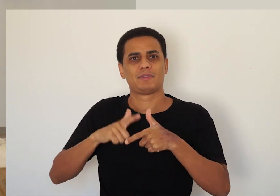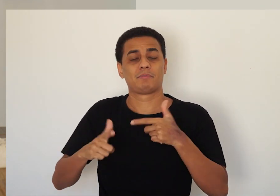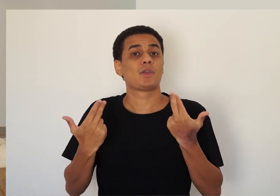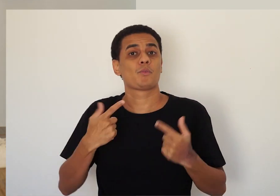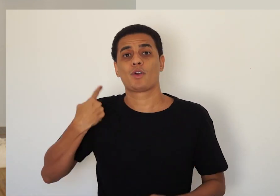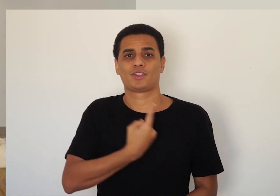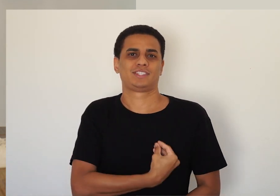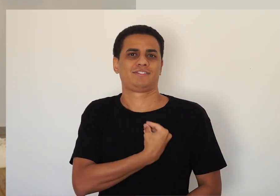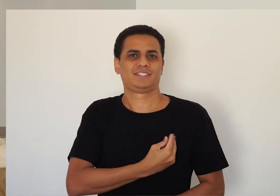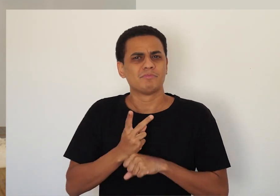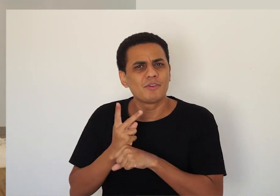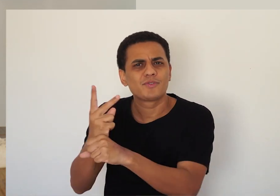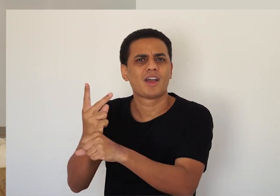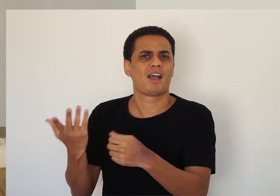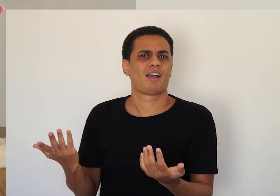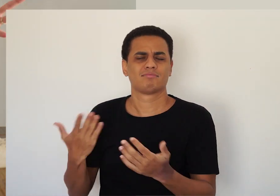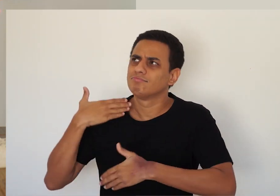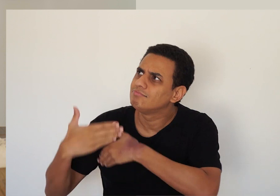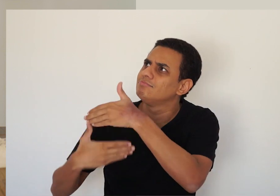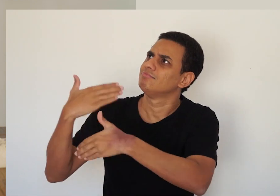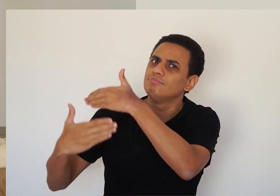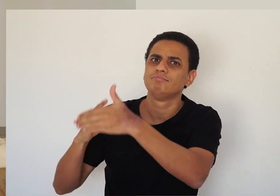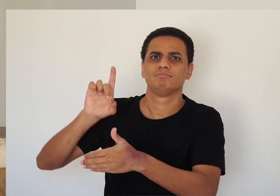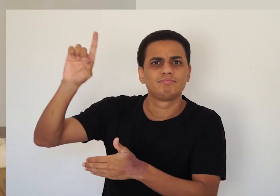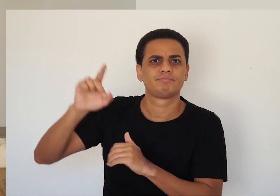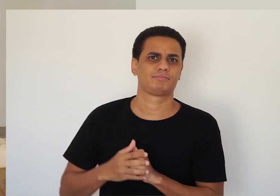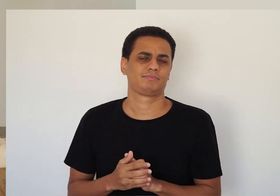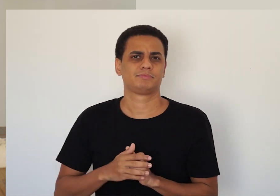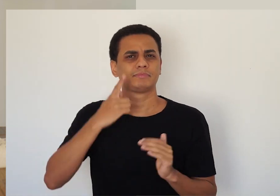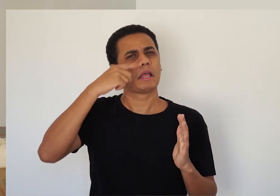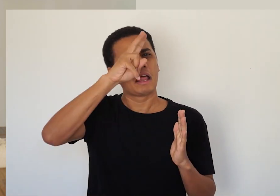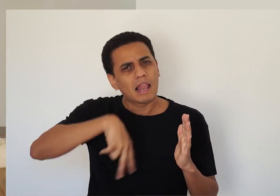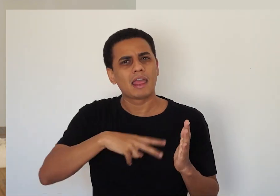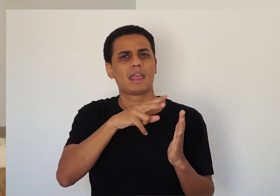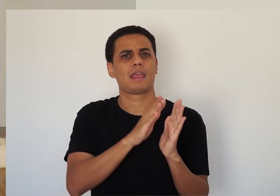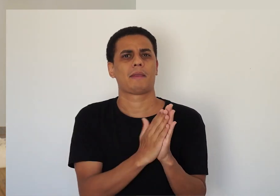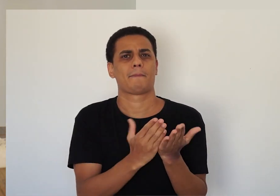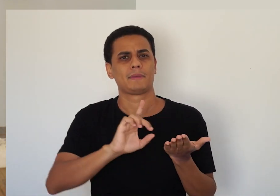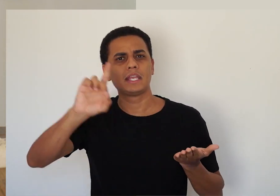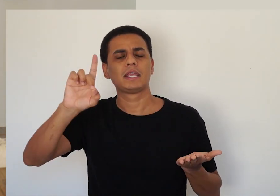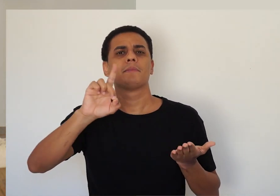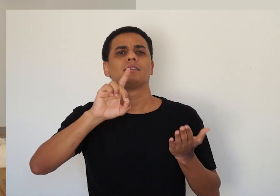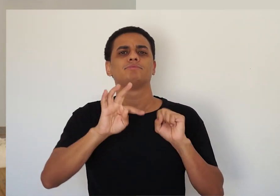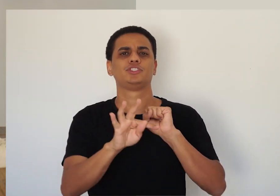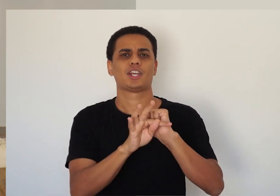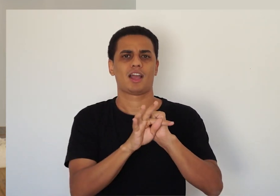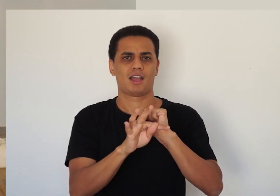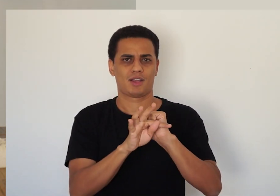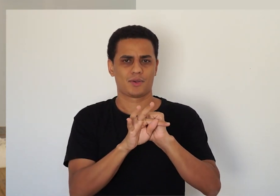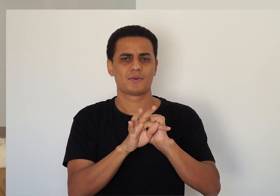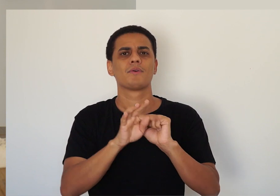sobre provações, ventos, tempestades, nossas provações e tentar fazer algumas aplicações